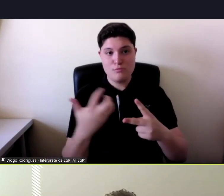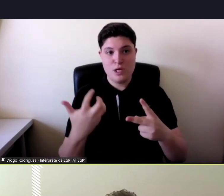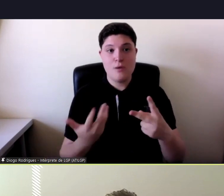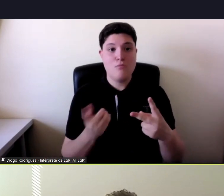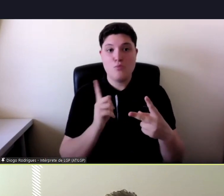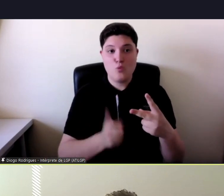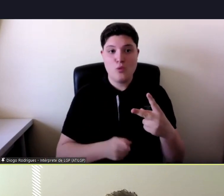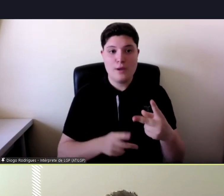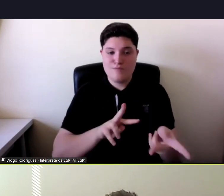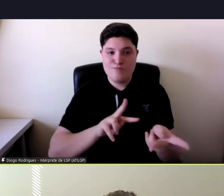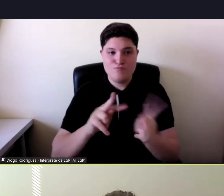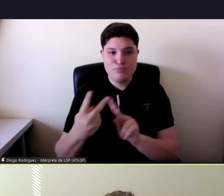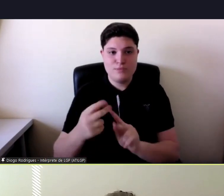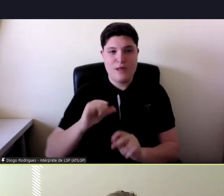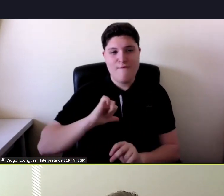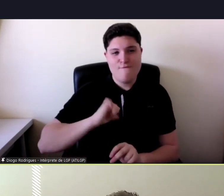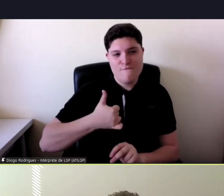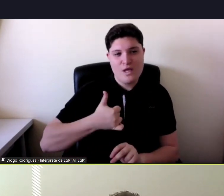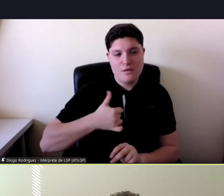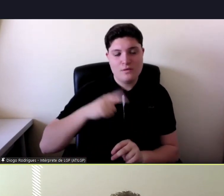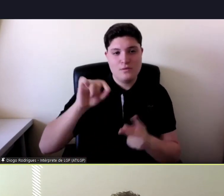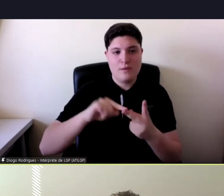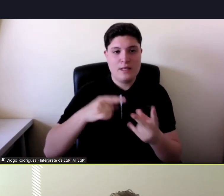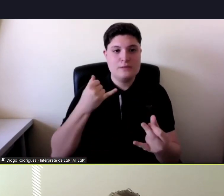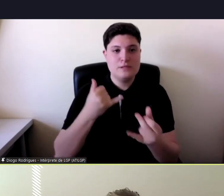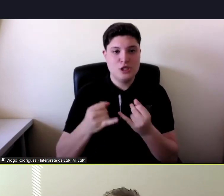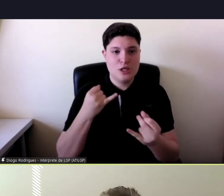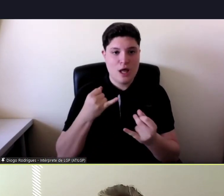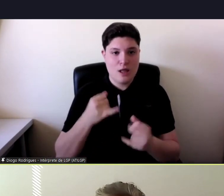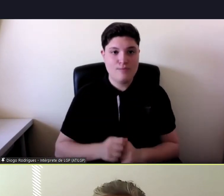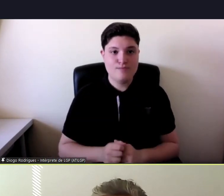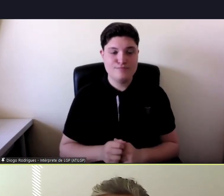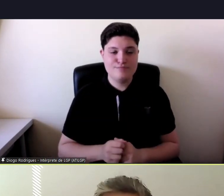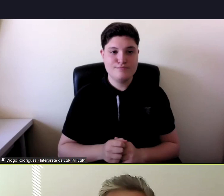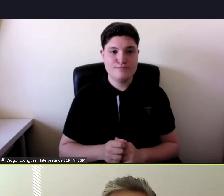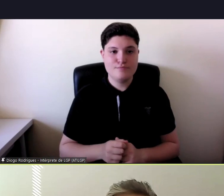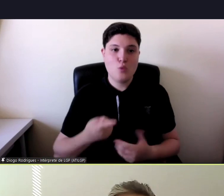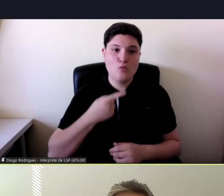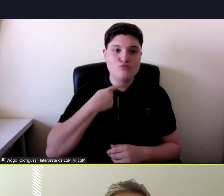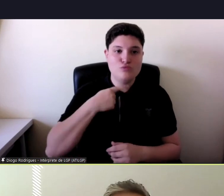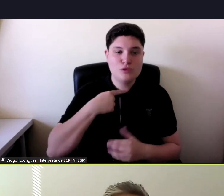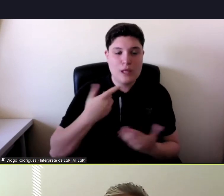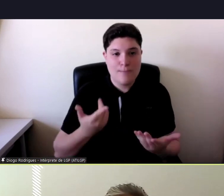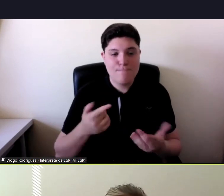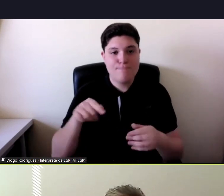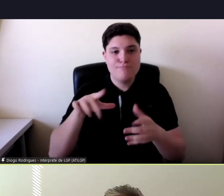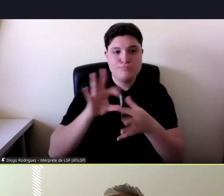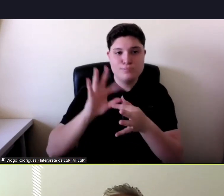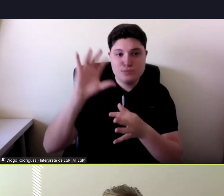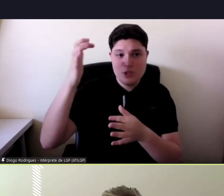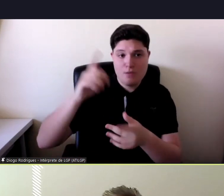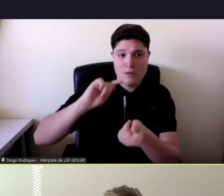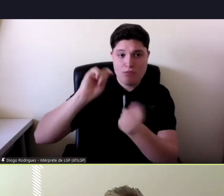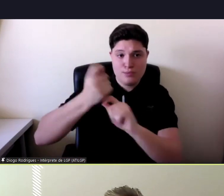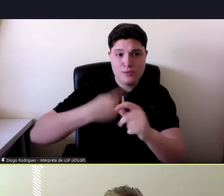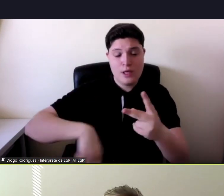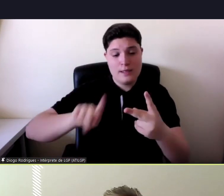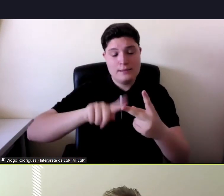a transição verde e a transição digital. Essa transição verde, naturalmente, o impacto no clima, e a